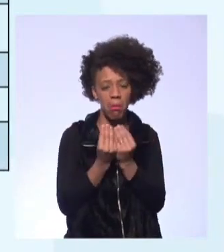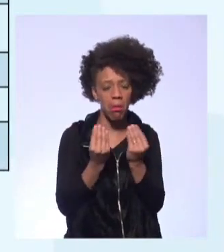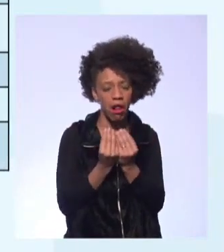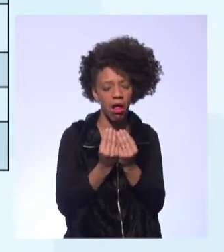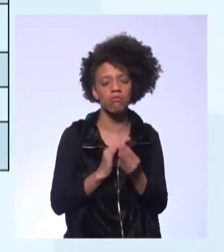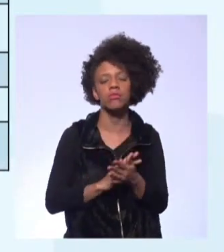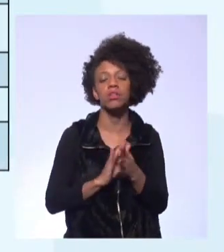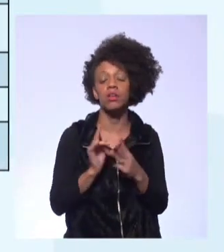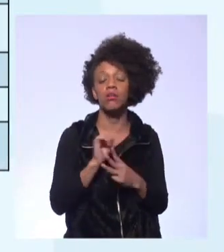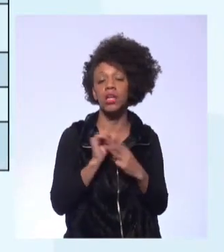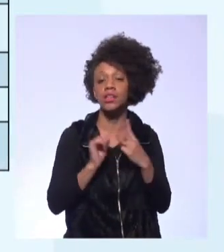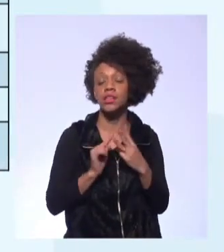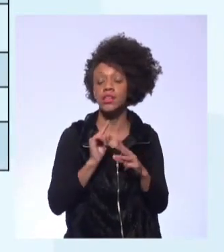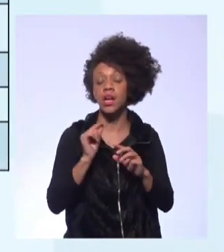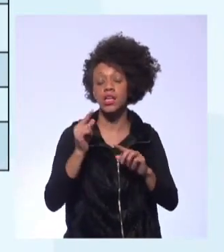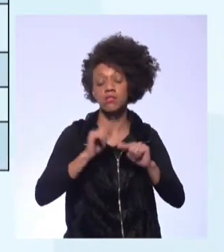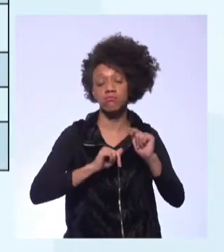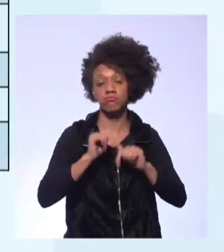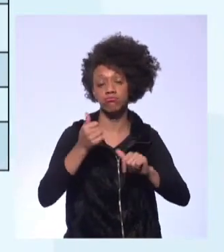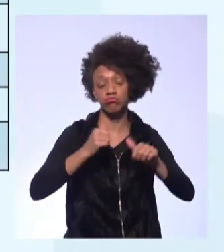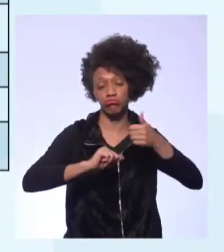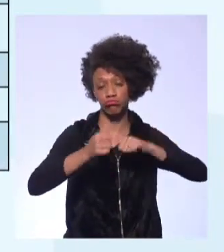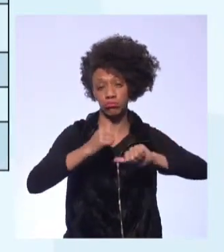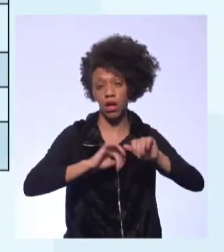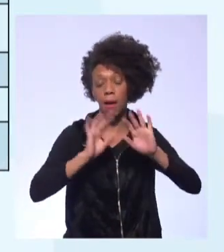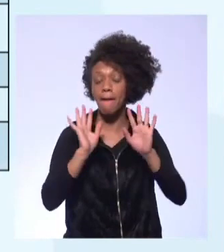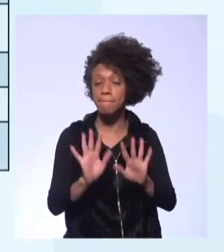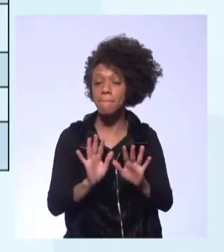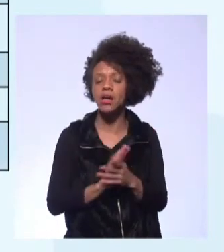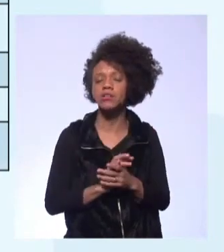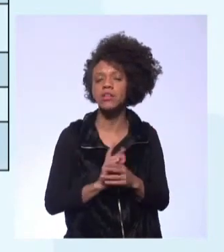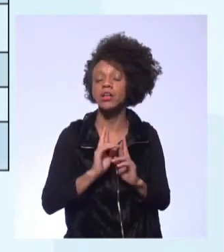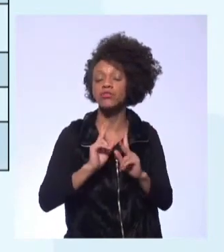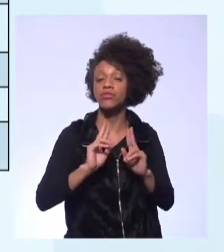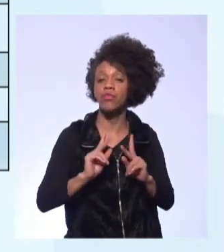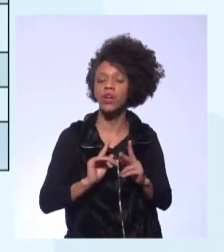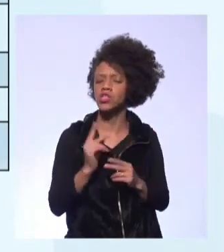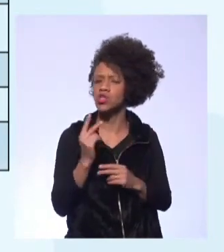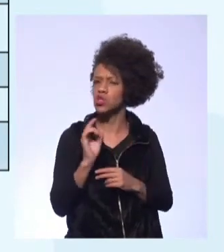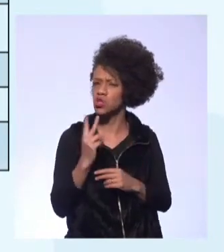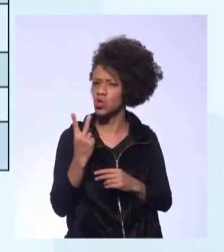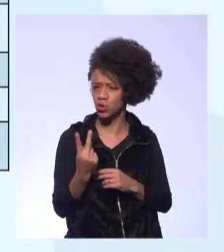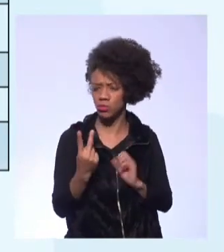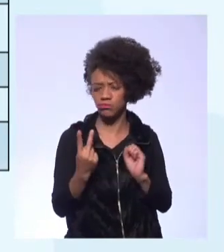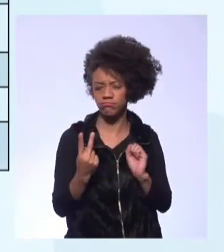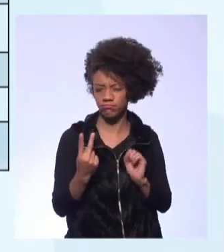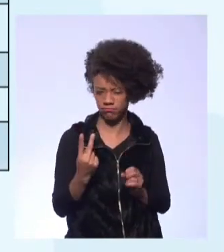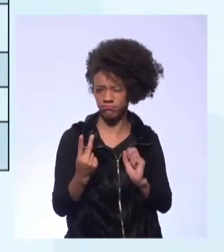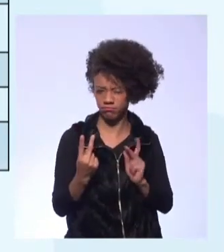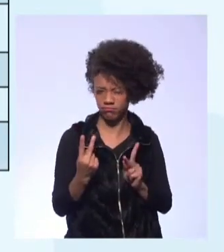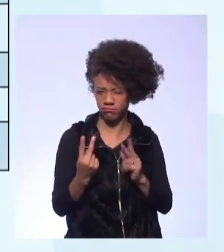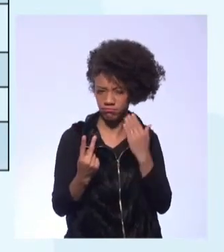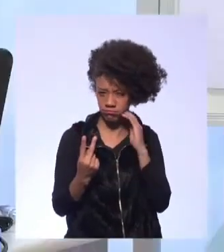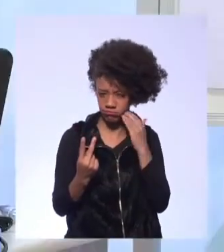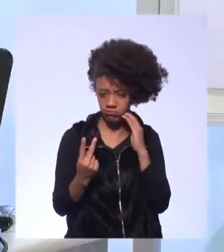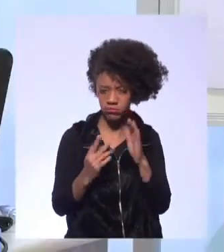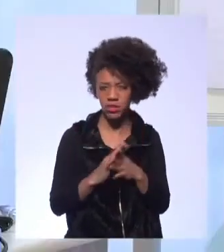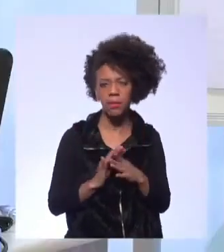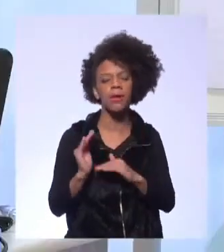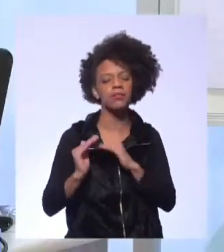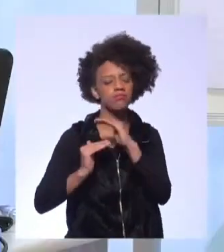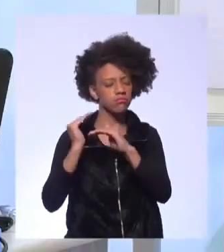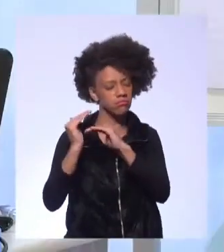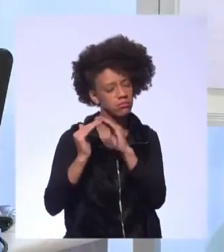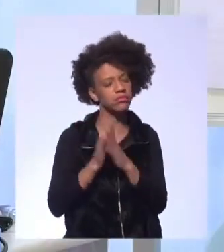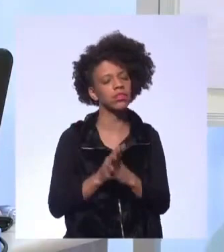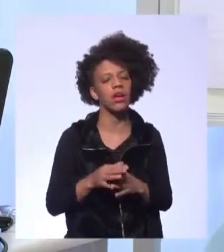Então, eu tenho 3 substâncias ali, porém, diferentes são só 2. Tudo bem, João Vitor? Acho que deu para pegar a ideia. Mas a gente vai trabalhar um pouquinho mais à